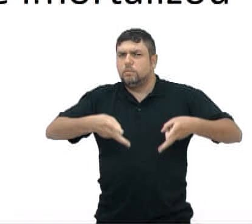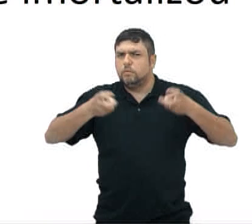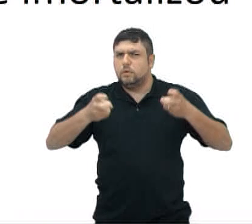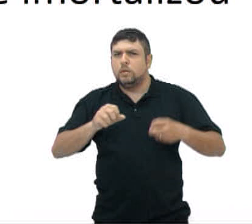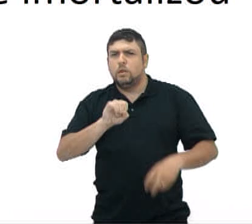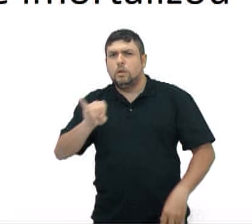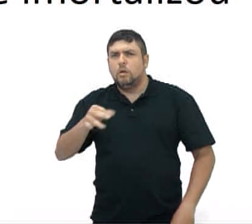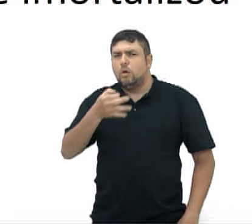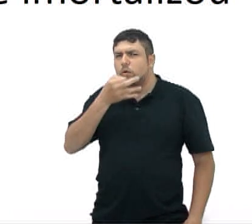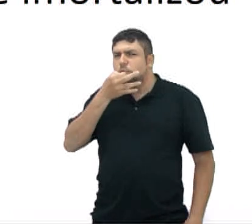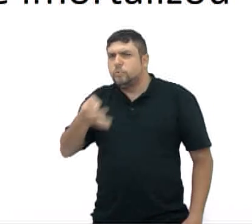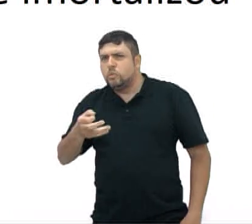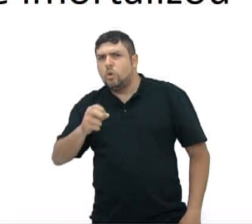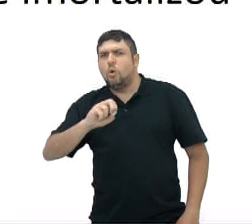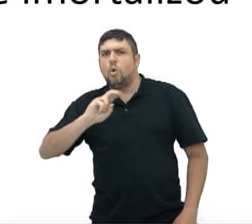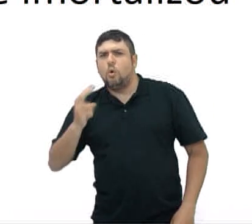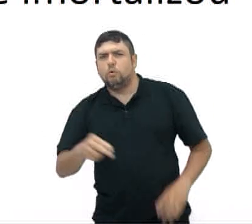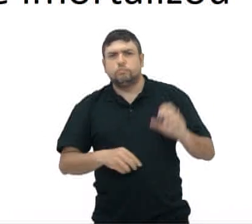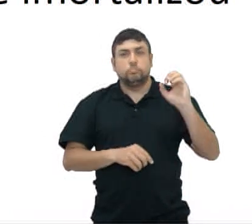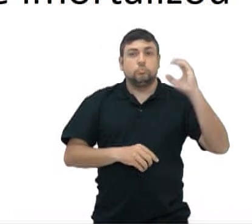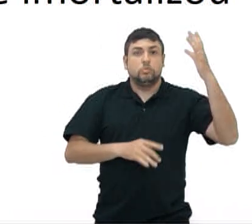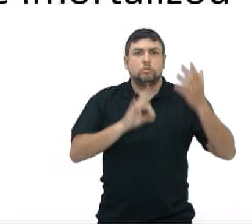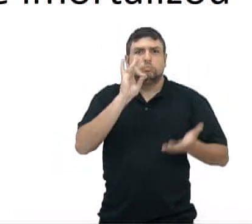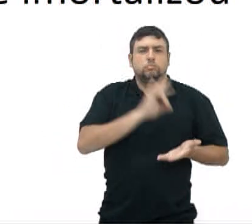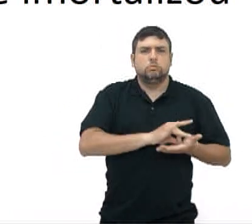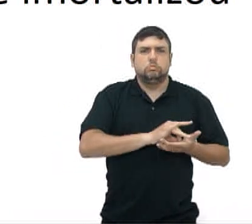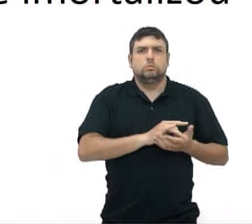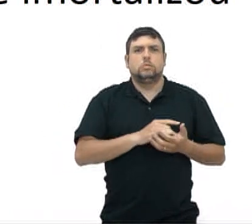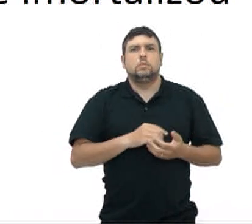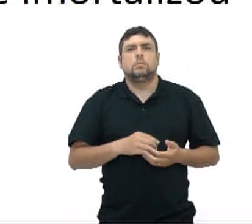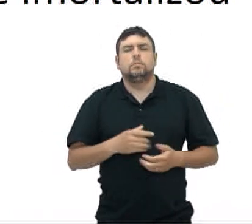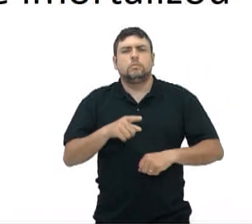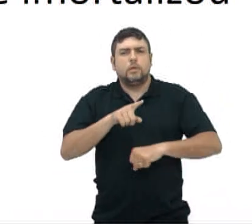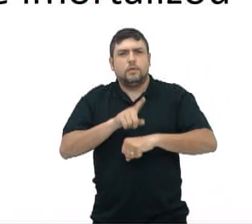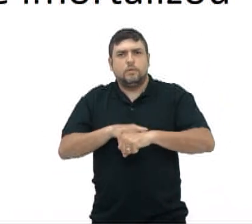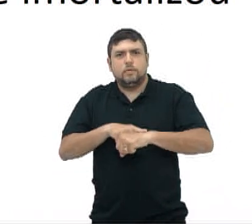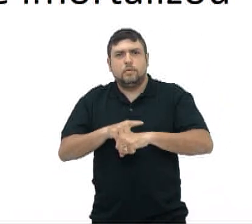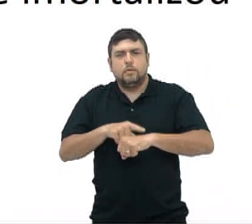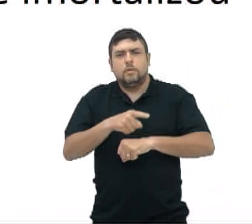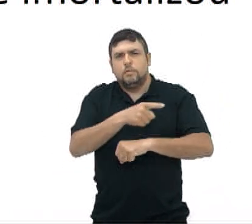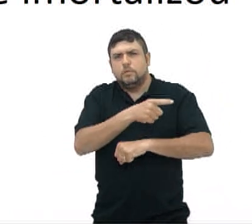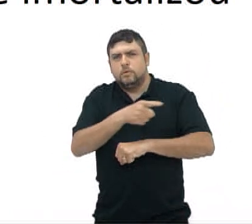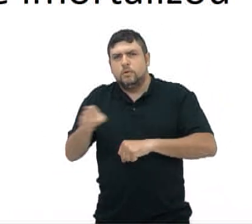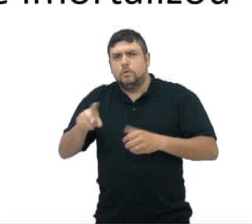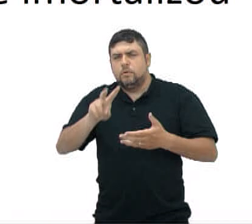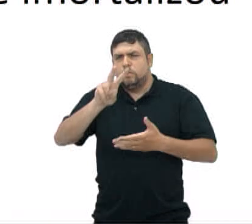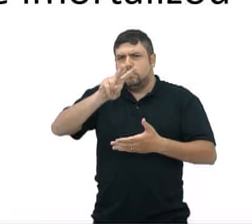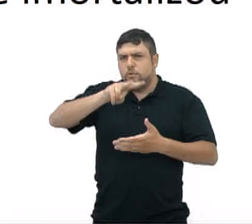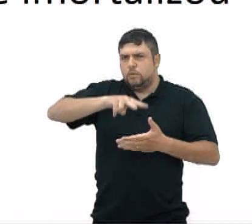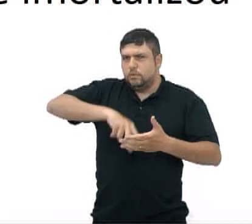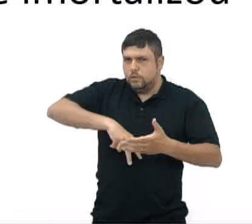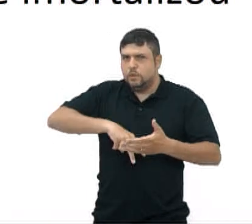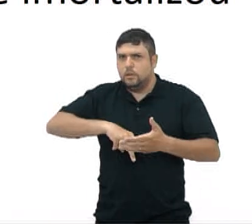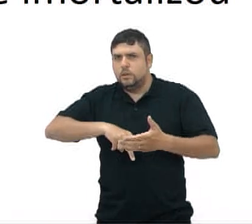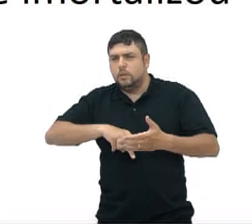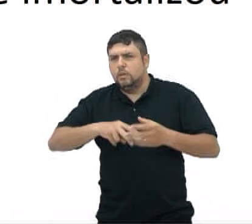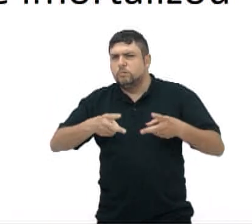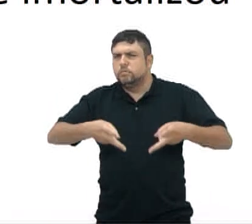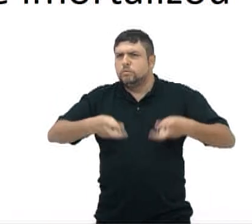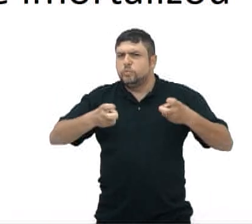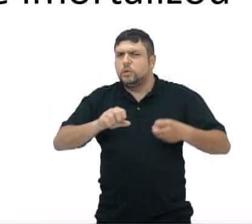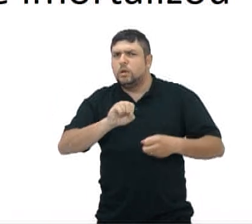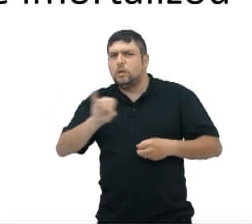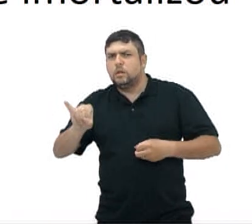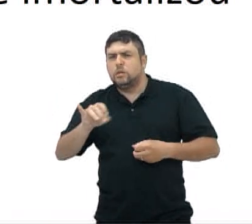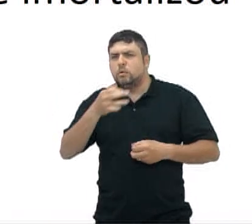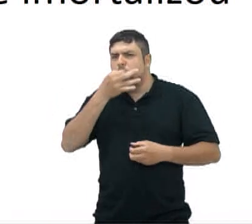ou se é um fato, né? Então, tem 3 fragmentos aí desse texto, vou deixar um tempinho de novo, e daí vocês, por favor, verifiquem se é